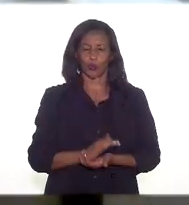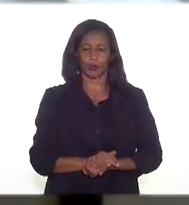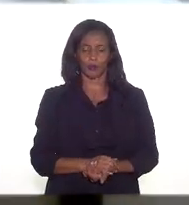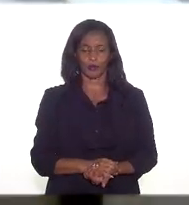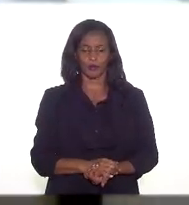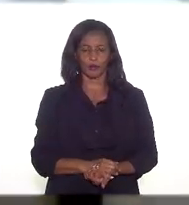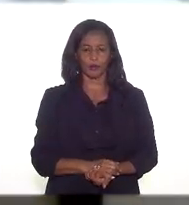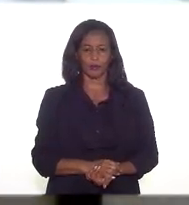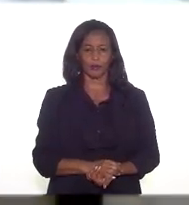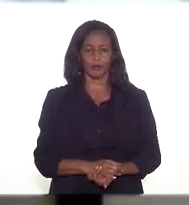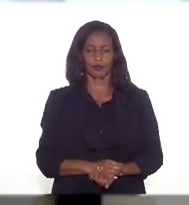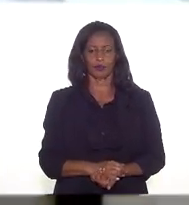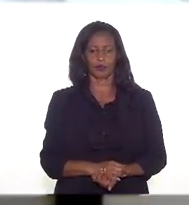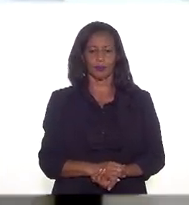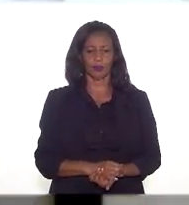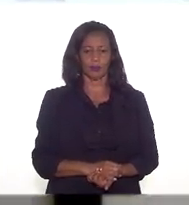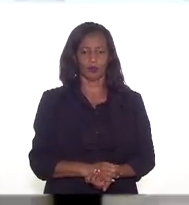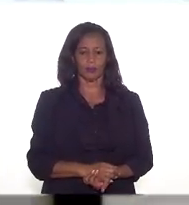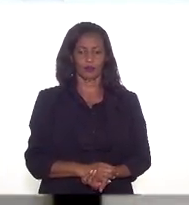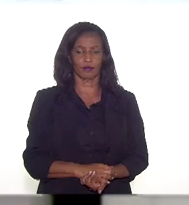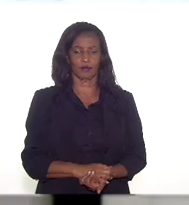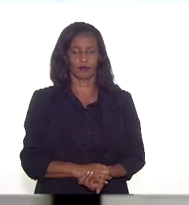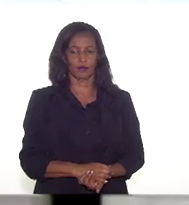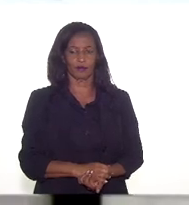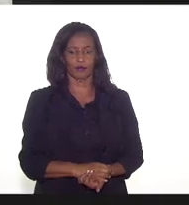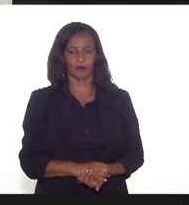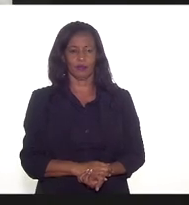Pacheco. Canela.